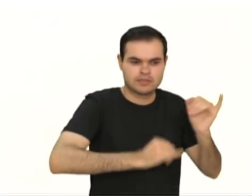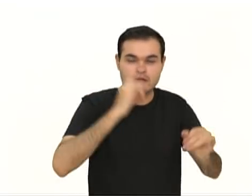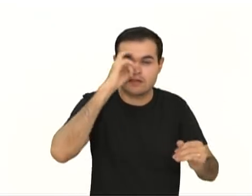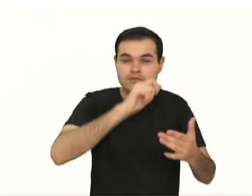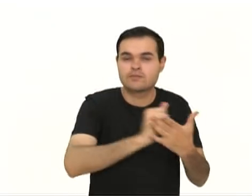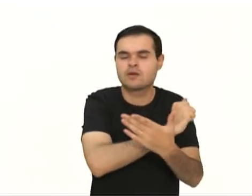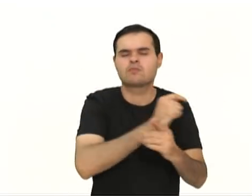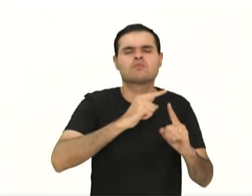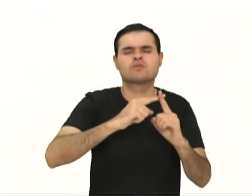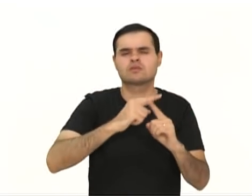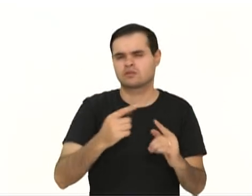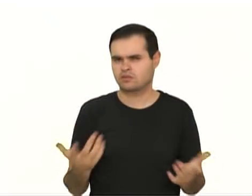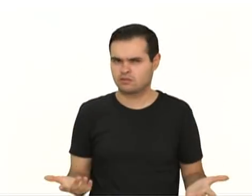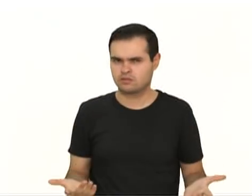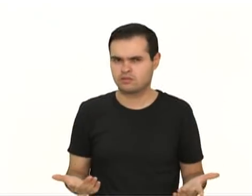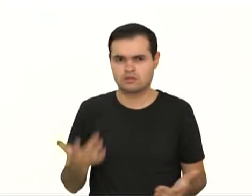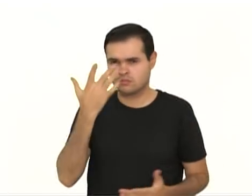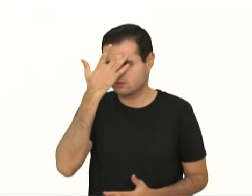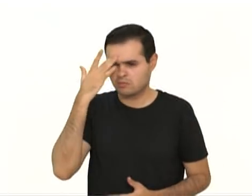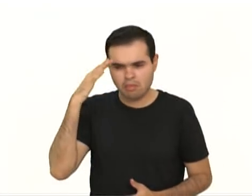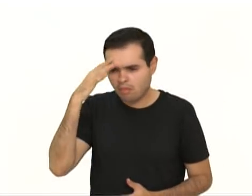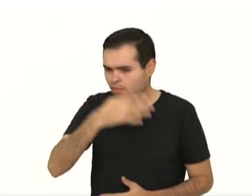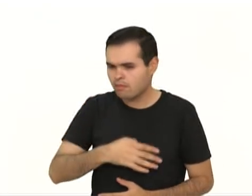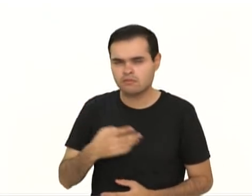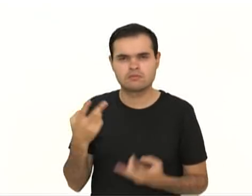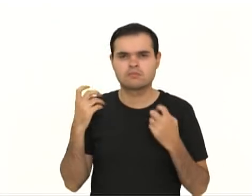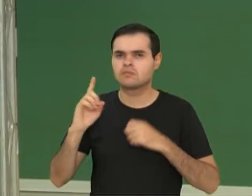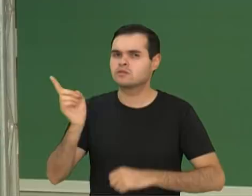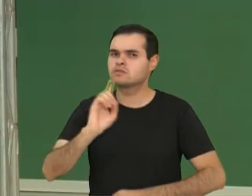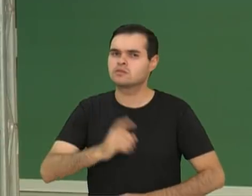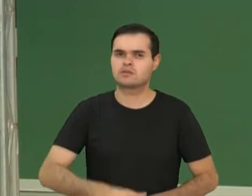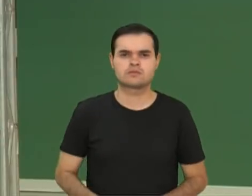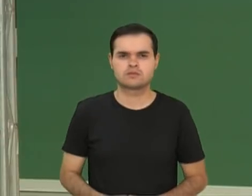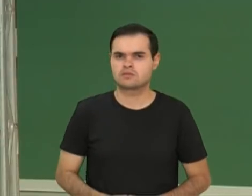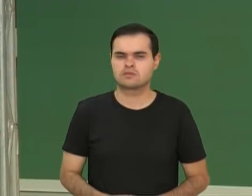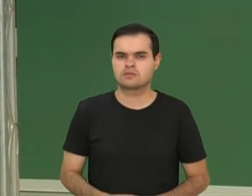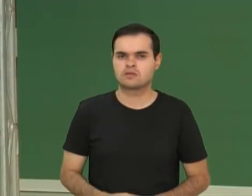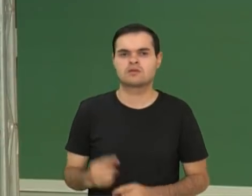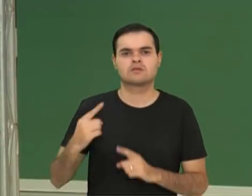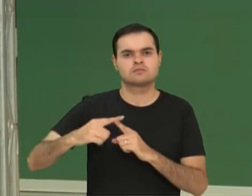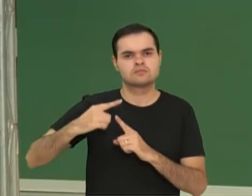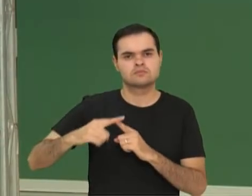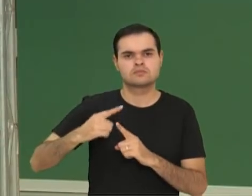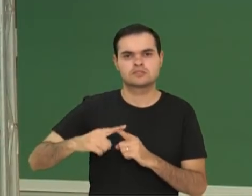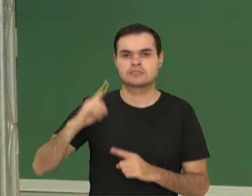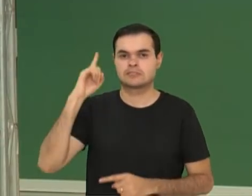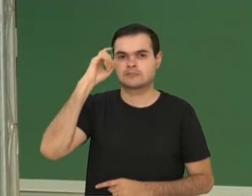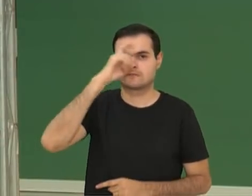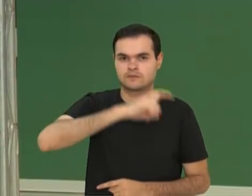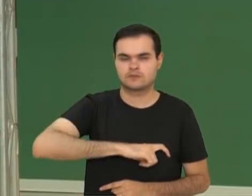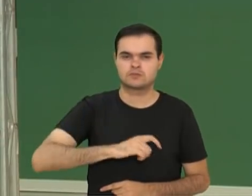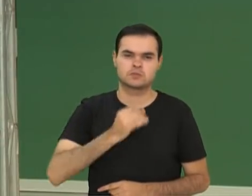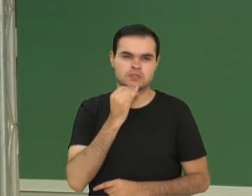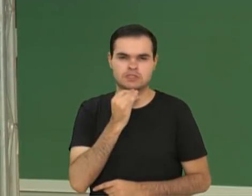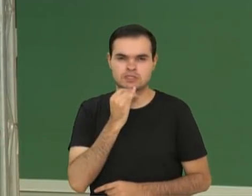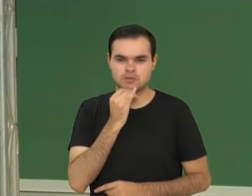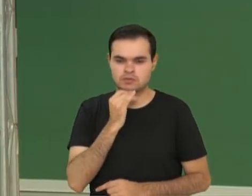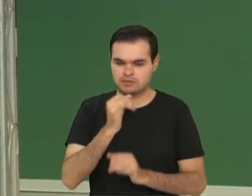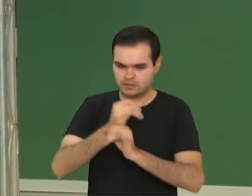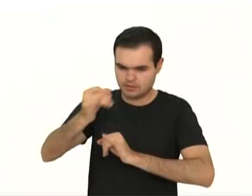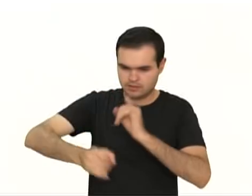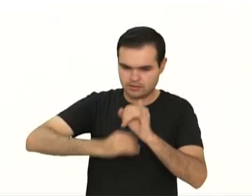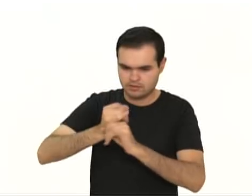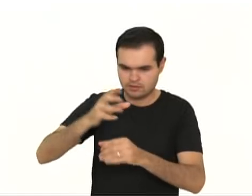apagar. Por que as pessoas não percebem? Porque elas têm essa dificuldade de perceber que é difícil retirar um vexame da